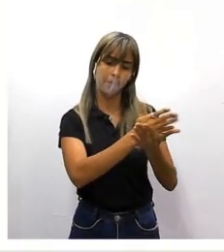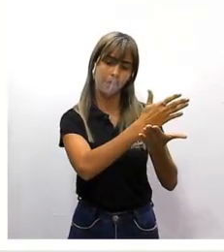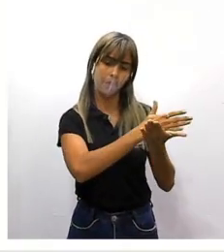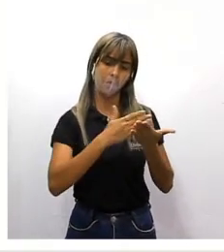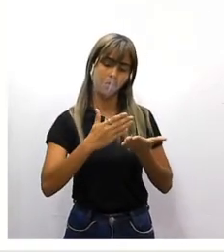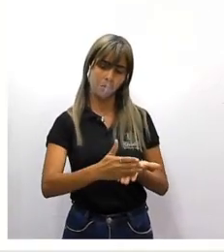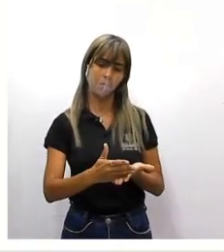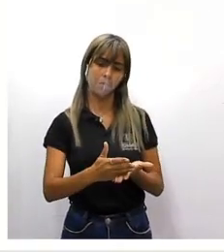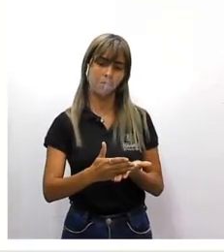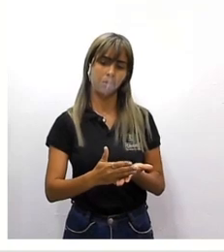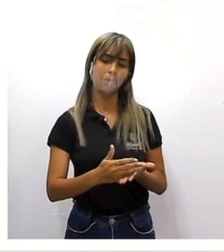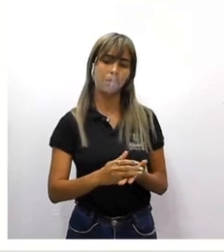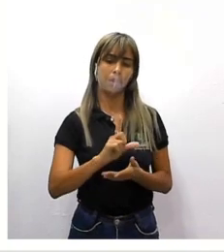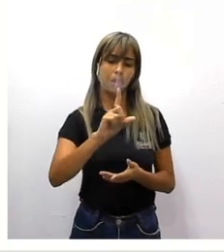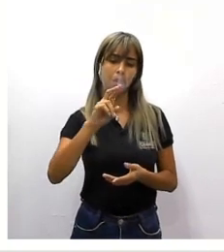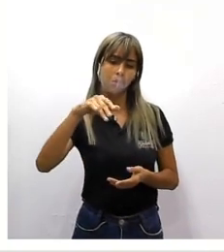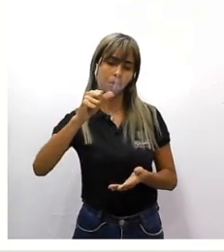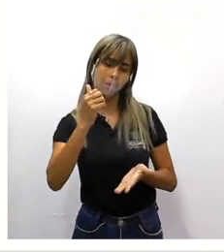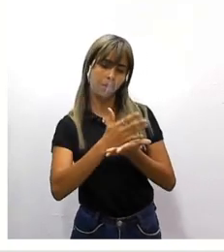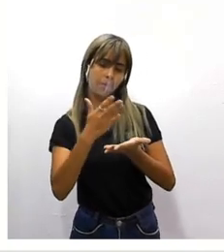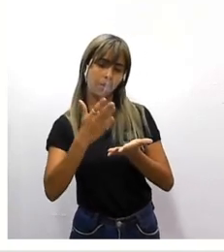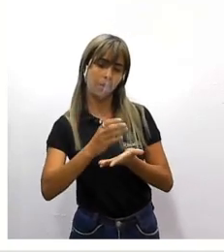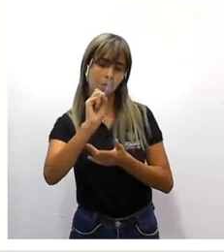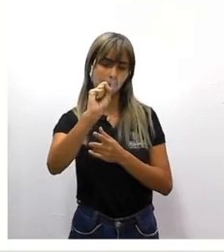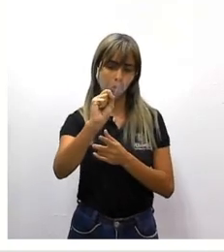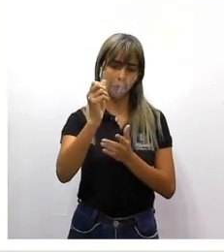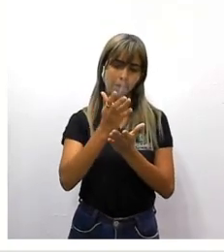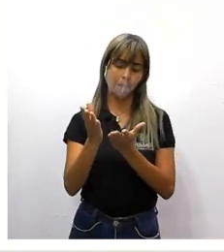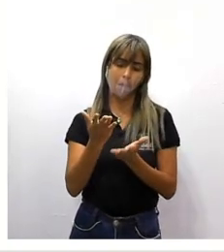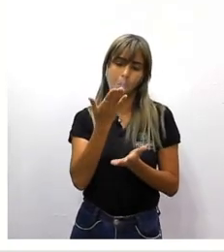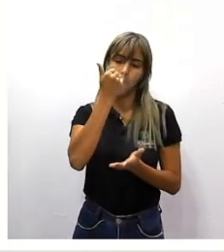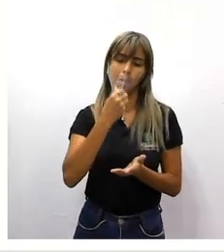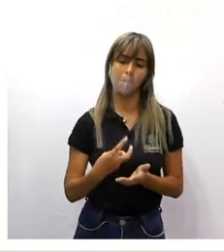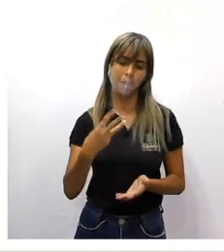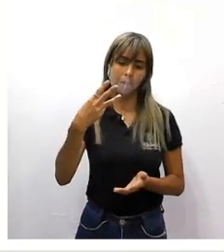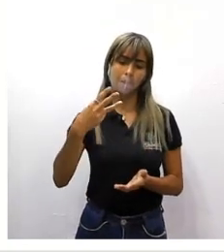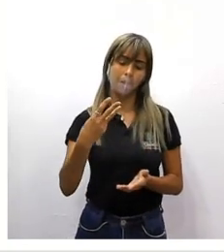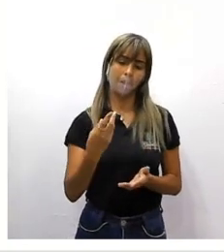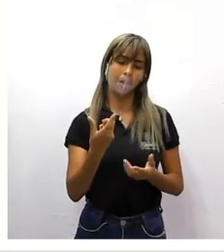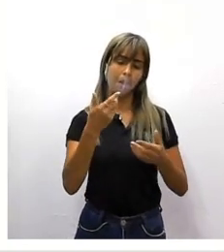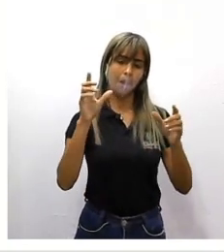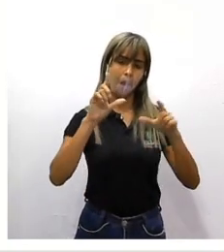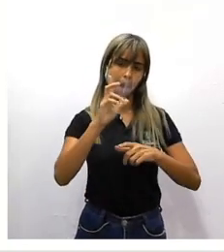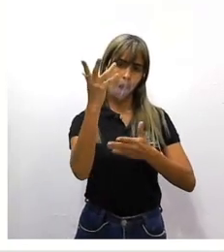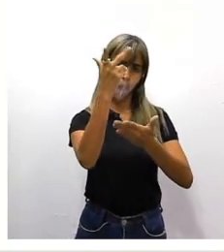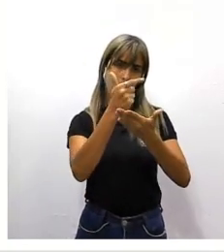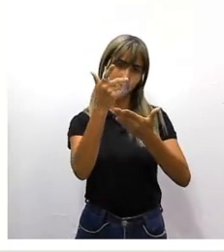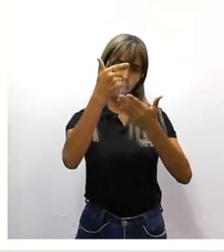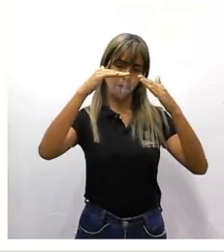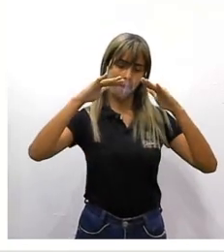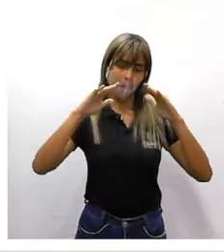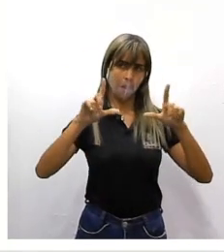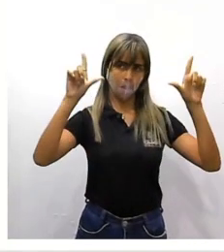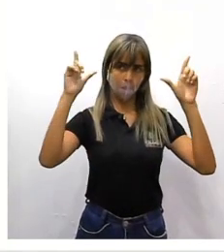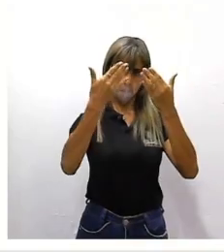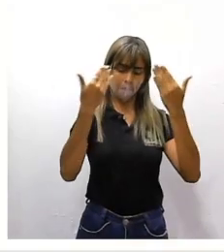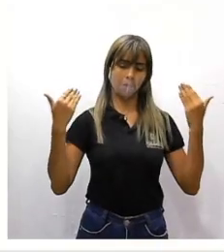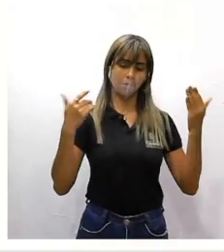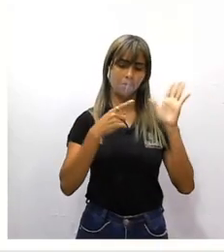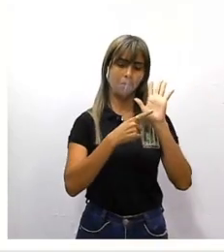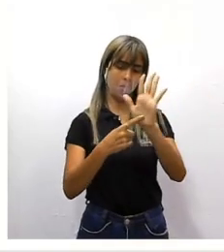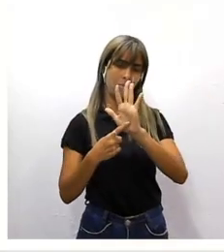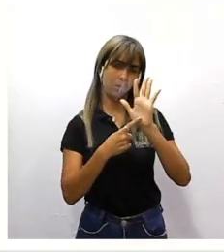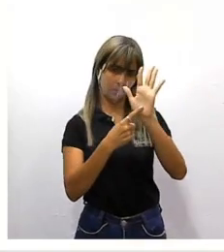A figura abaixo mostra como eles dividiram as suas pizzas. Mas, então, que fração que representa a pizza dos